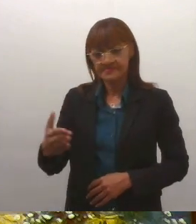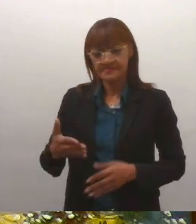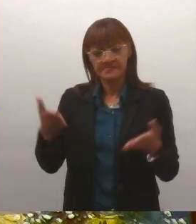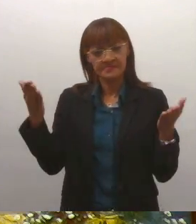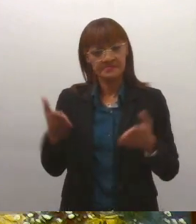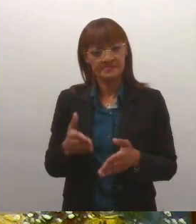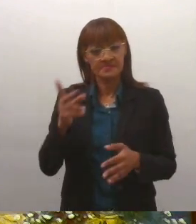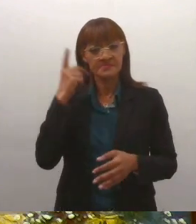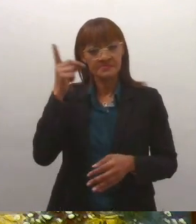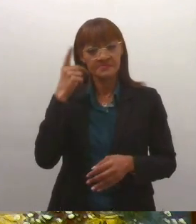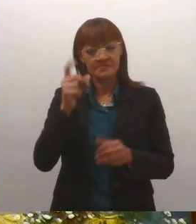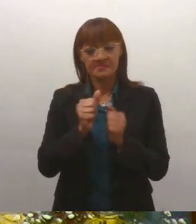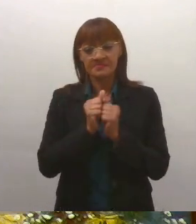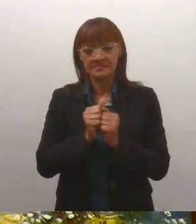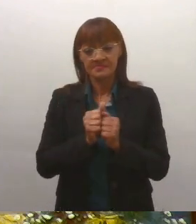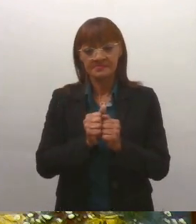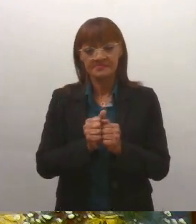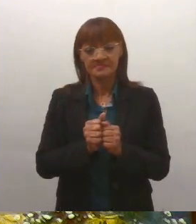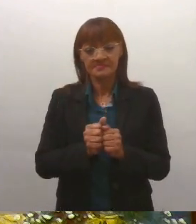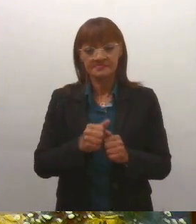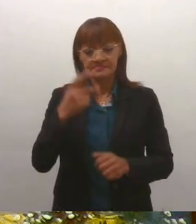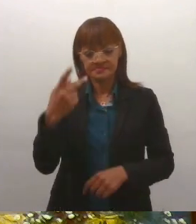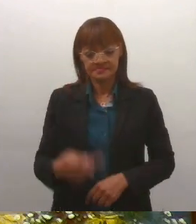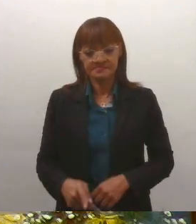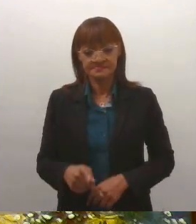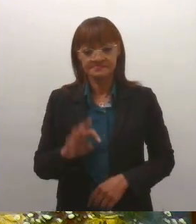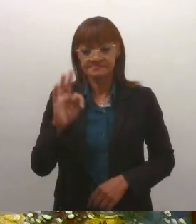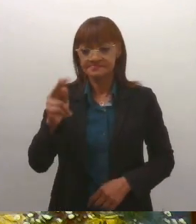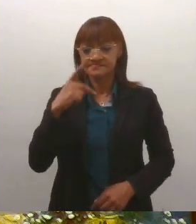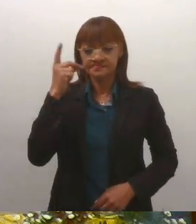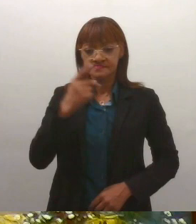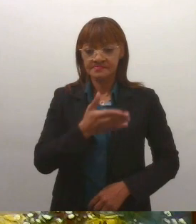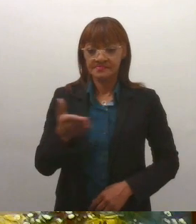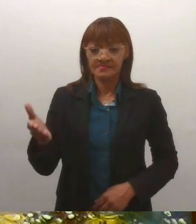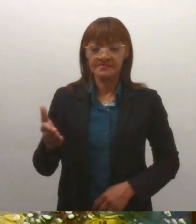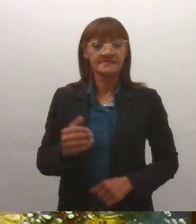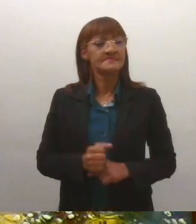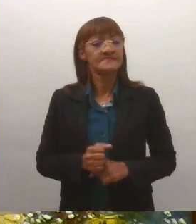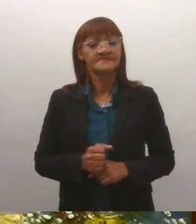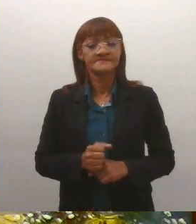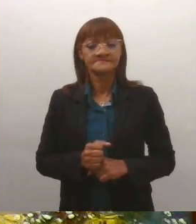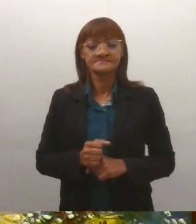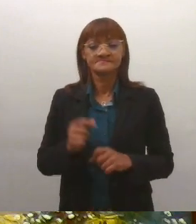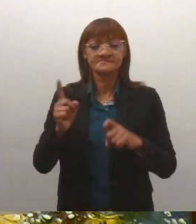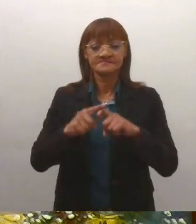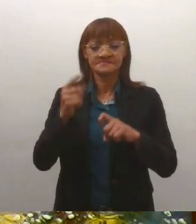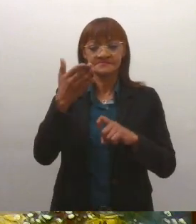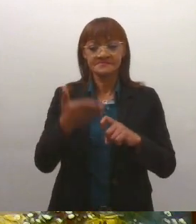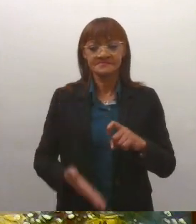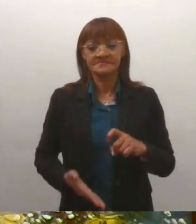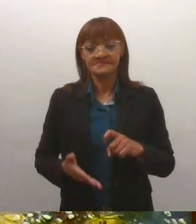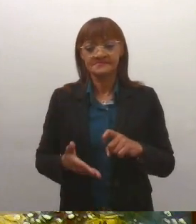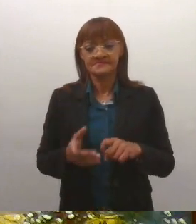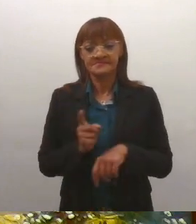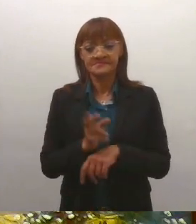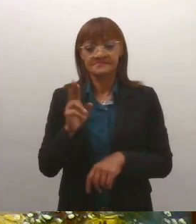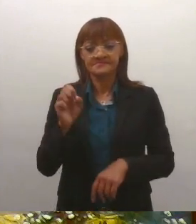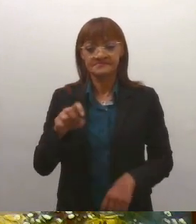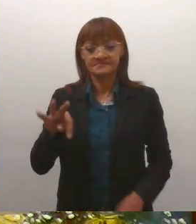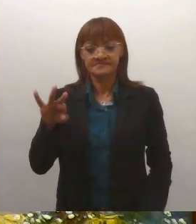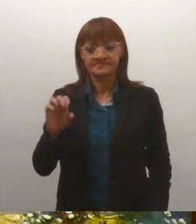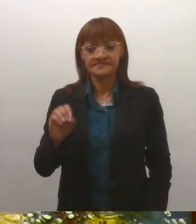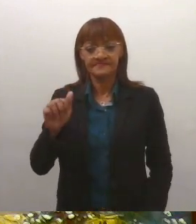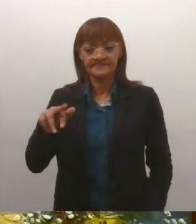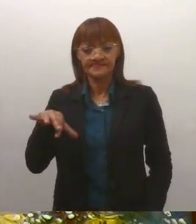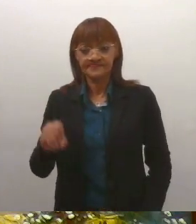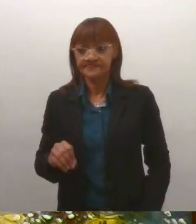amigos, para os deputados. Doutor Manuel Marcos, médico ali de Santo Amaro, sempre quando chega lá é querido. Em todo lugar que o doutor Manuel